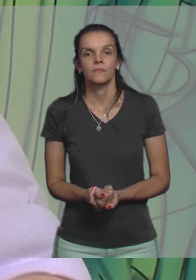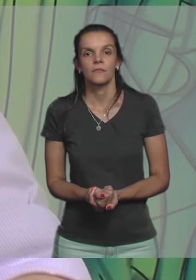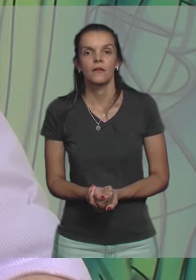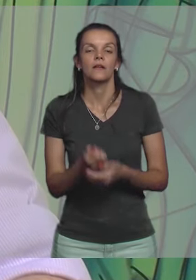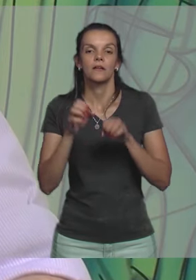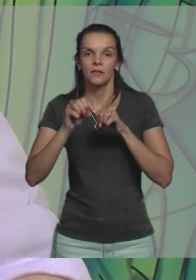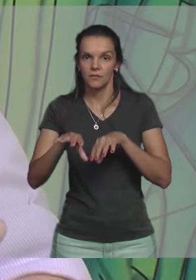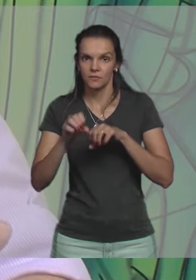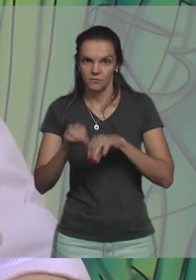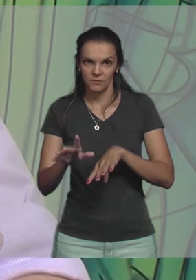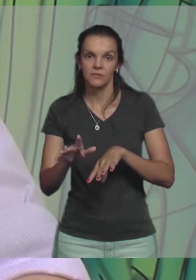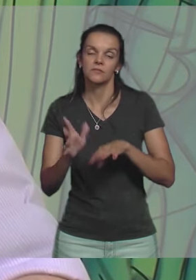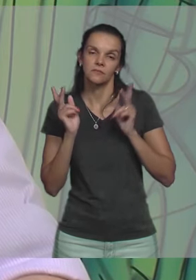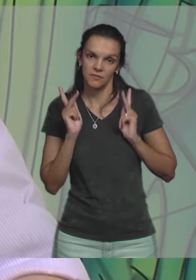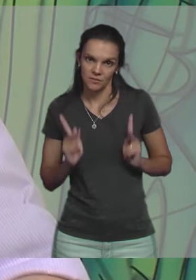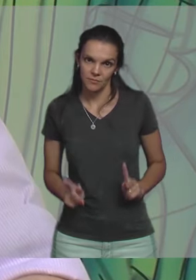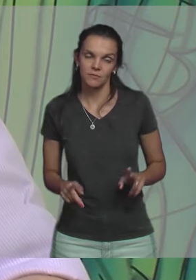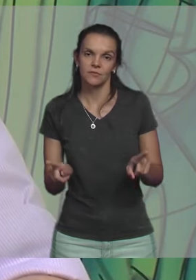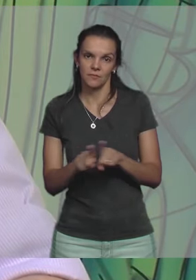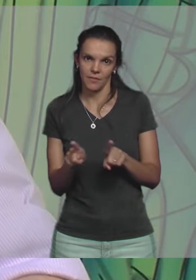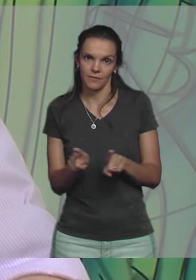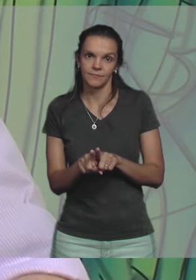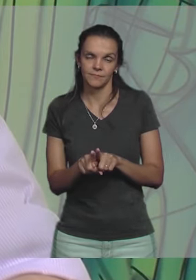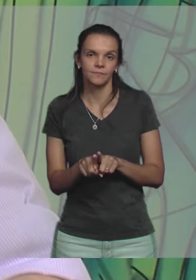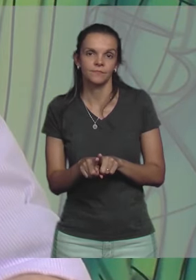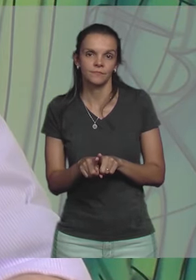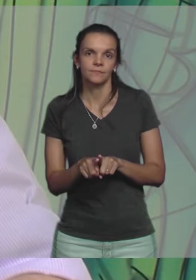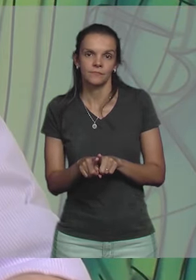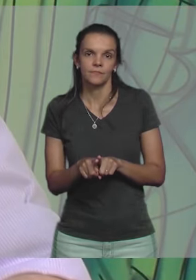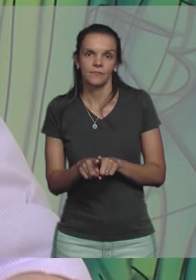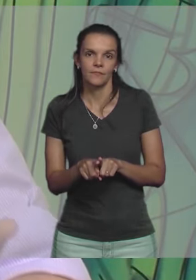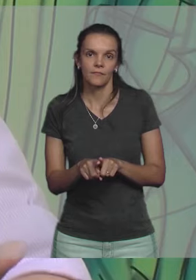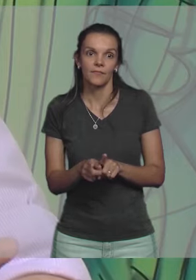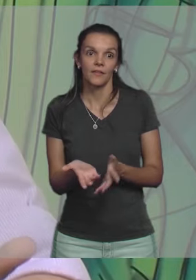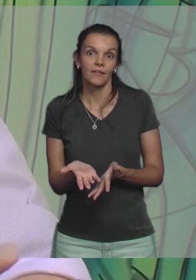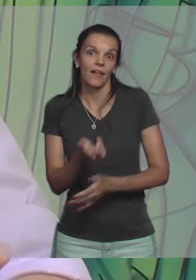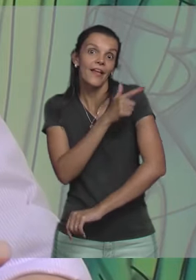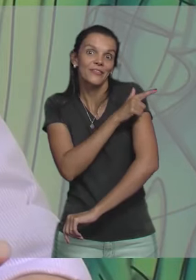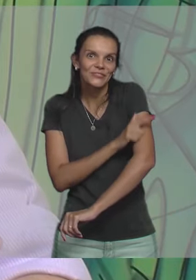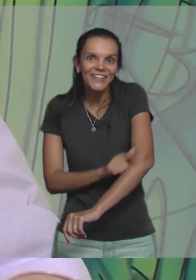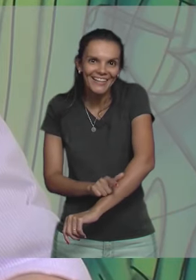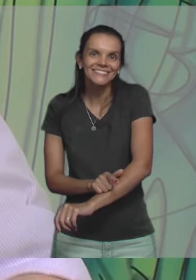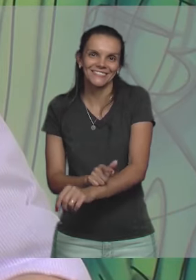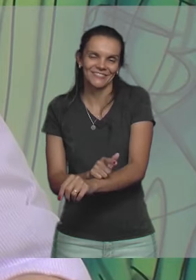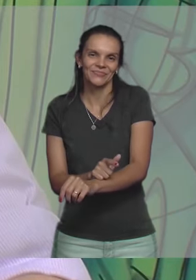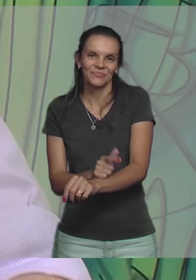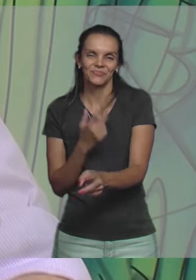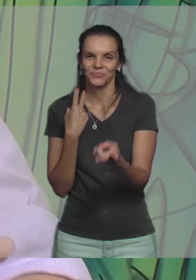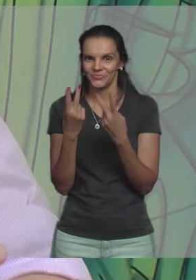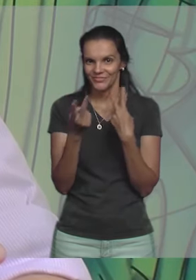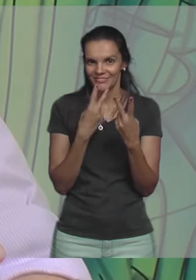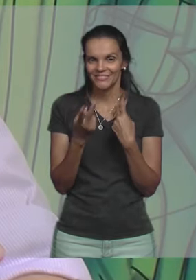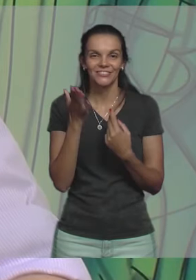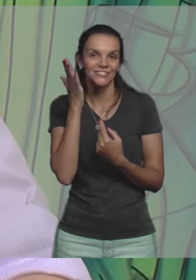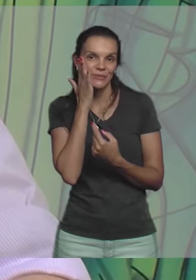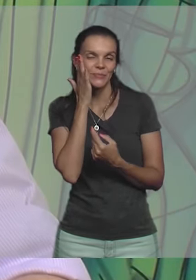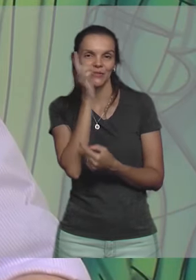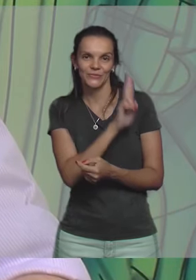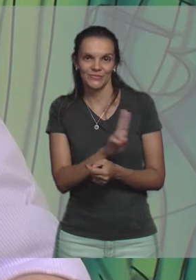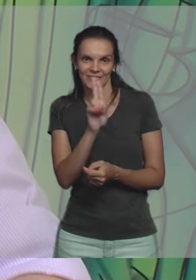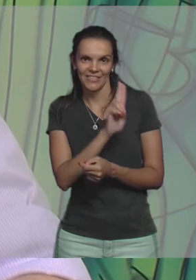A educação das pessoas também é importante. As pessoas também têm que estar educadas para o trânsito, saber usar os